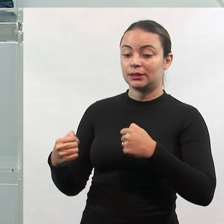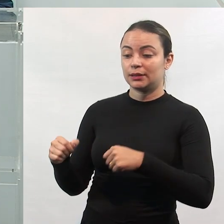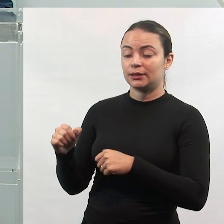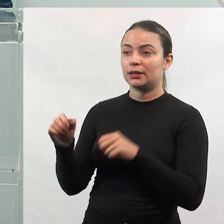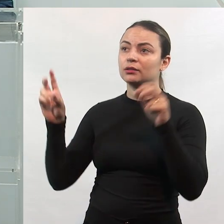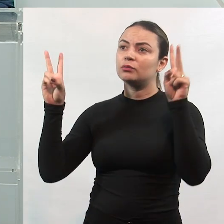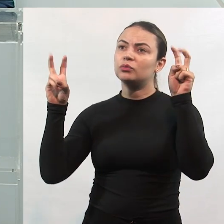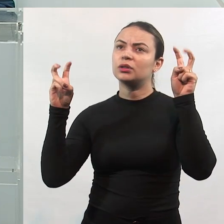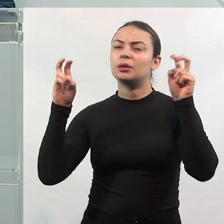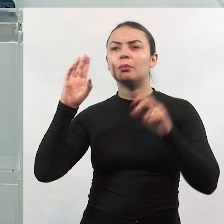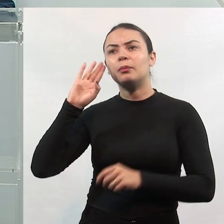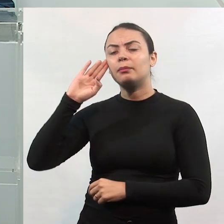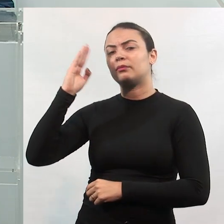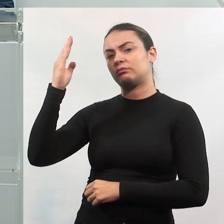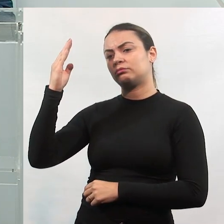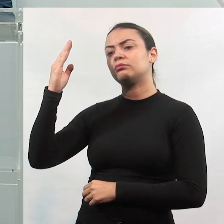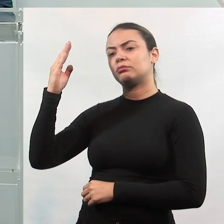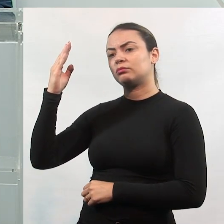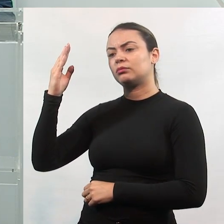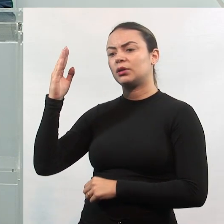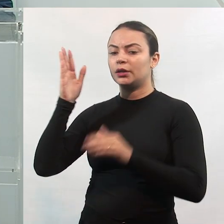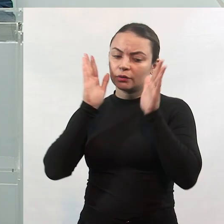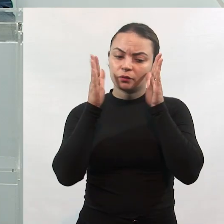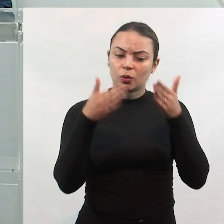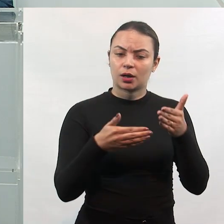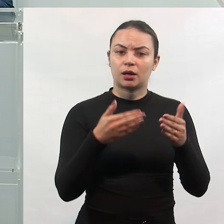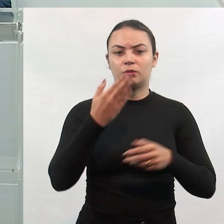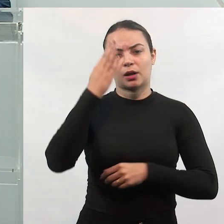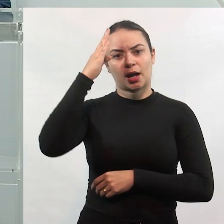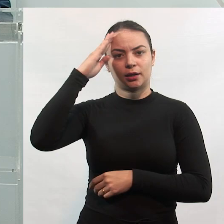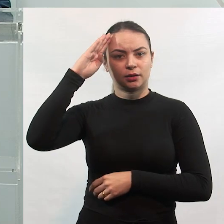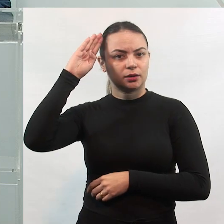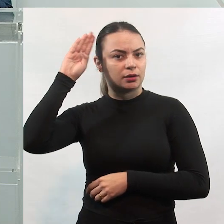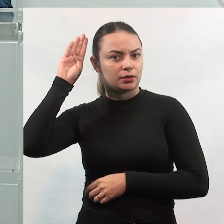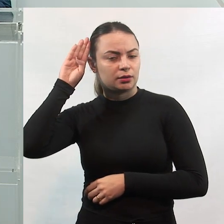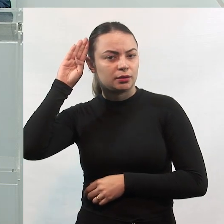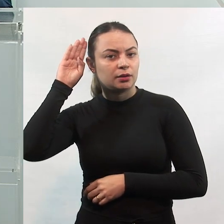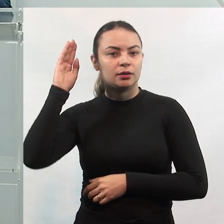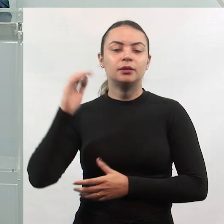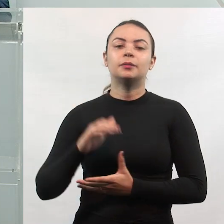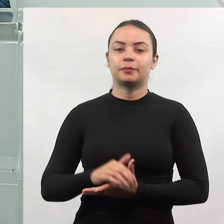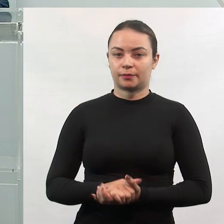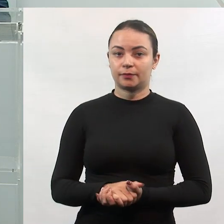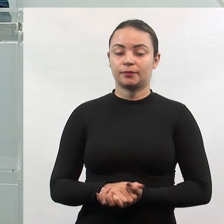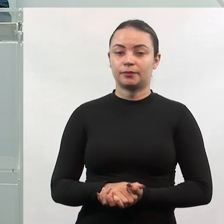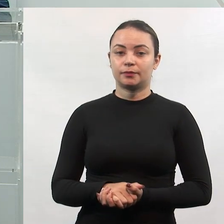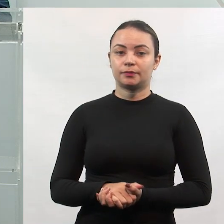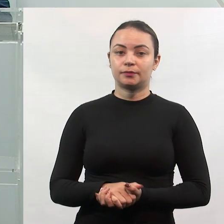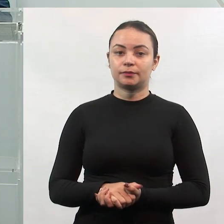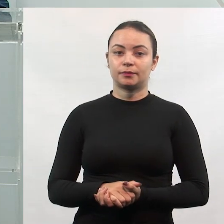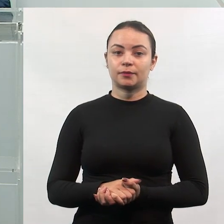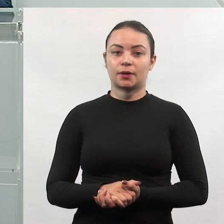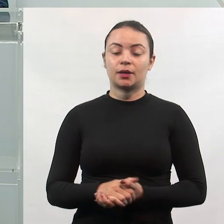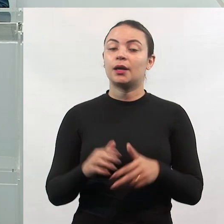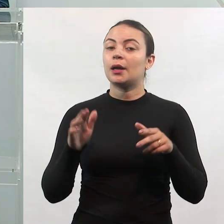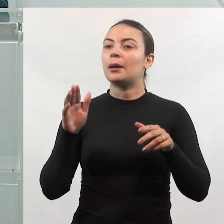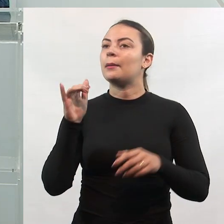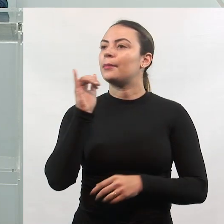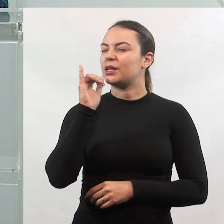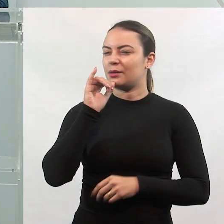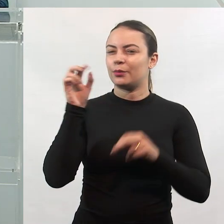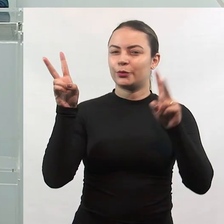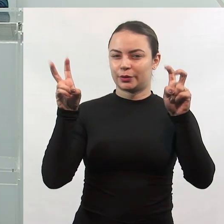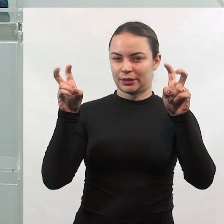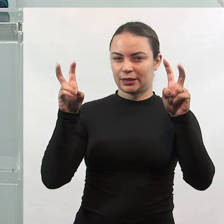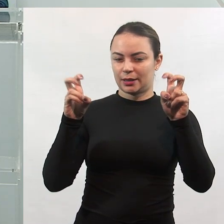tema, certo? Quando eu trago a questão da formação de professores, é um tema que, por estar dentro do Plano Nacional de Educação, que é uma